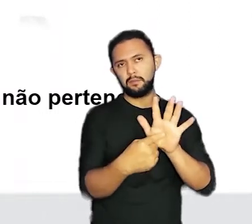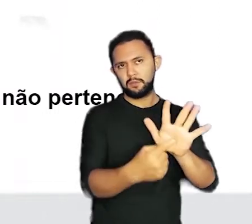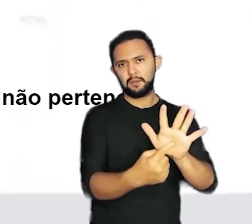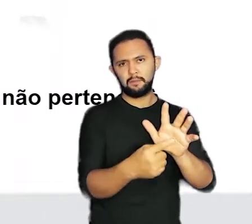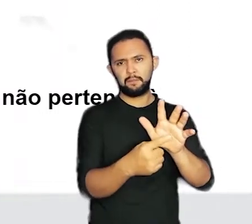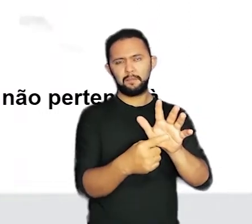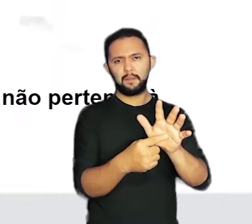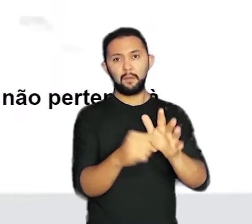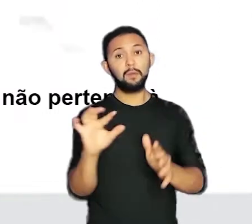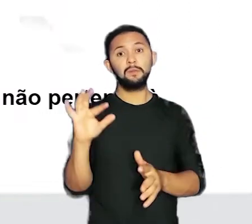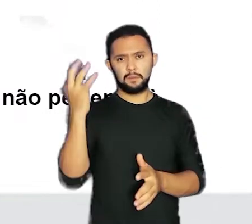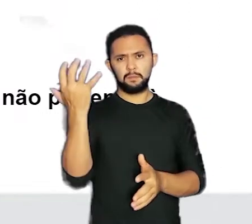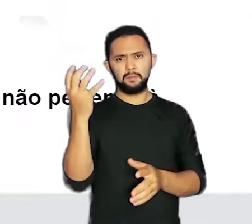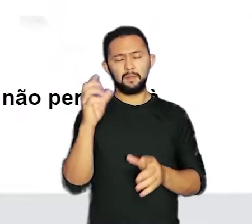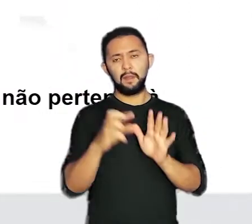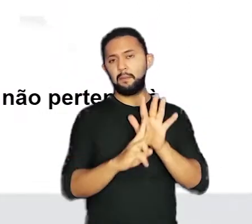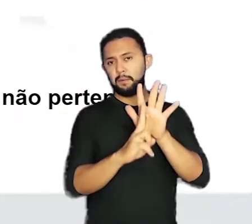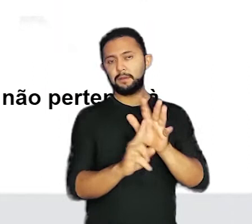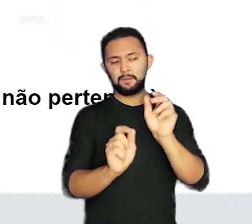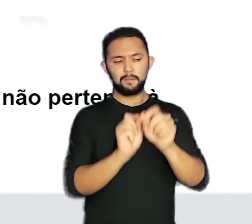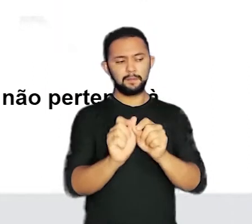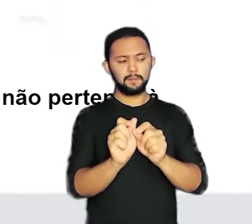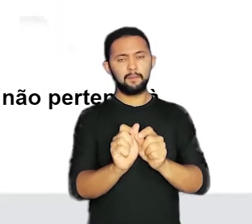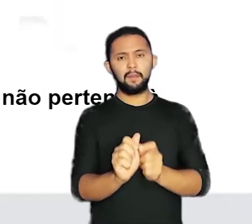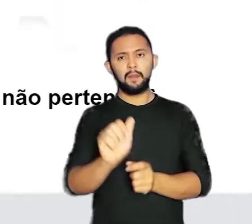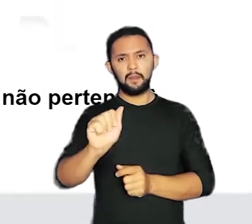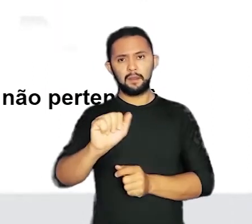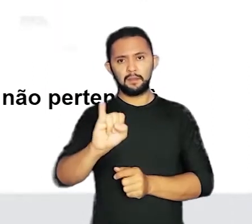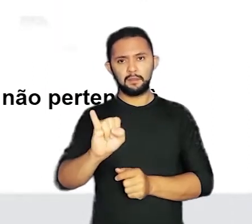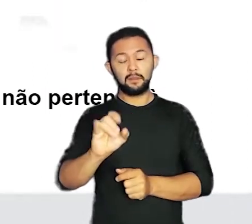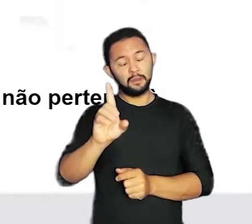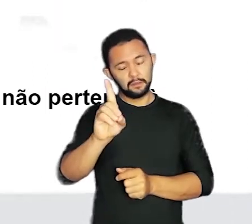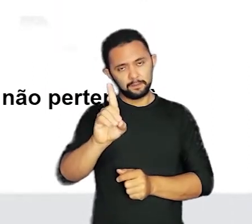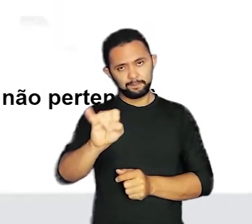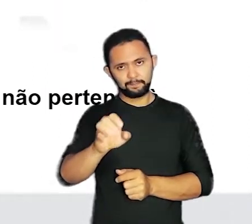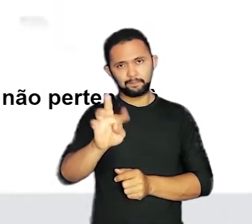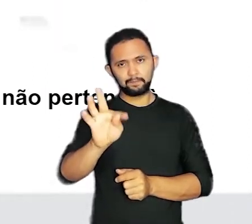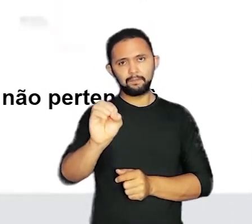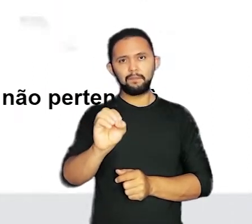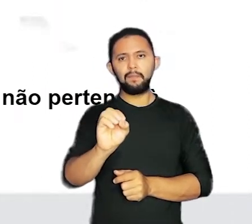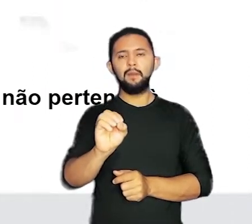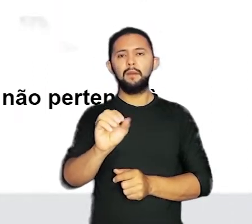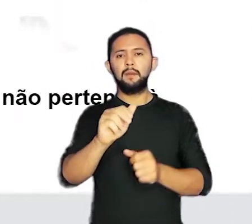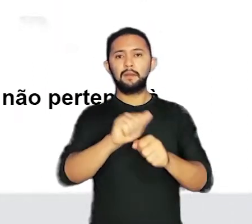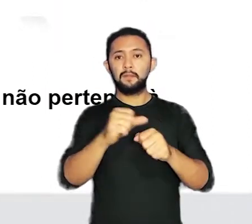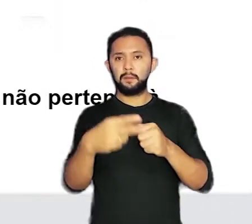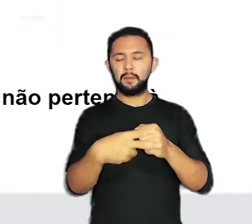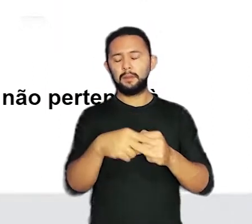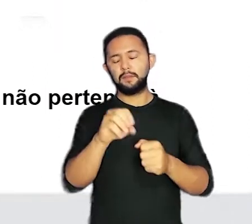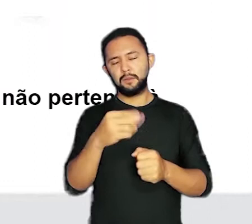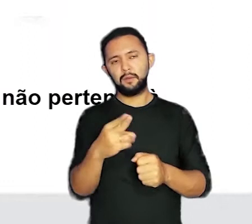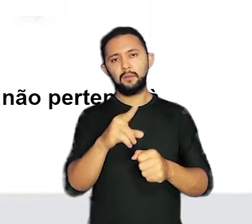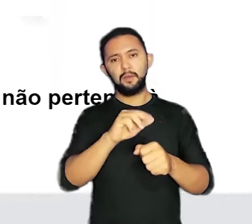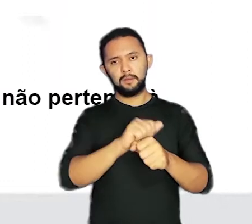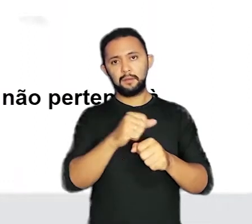ou vão ser representados por adjuntos adnominais, adjuntos adverbiais e o aposto, tá? Então, os